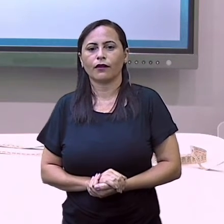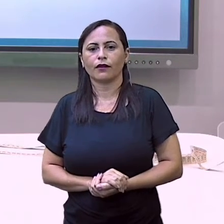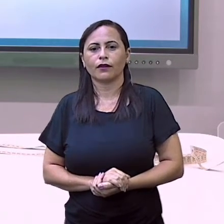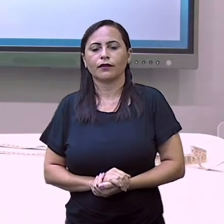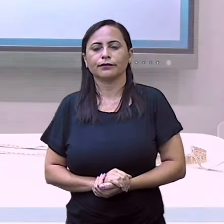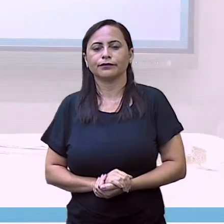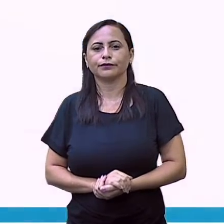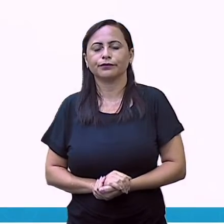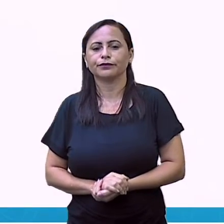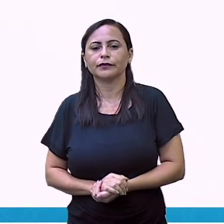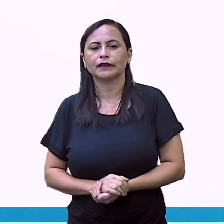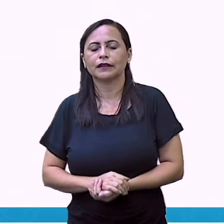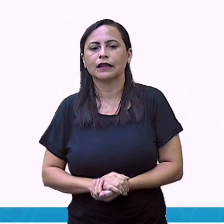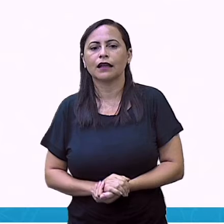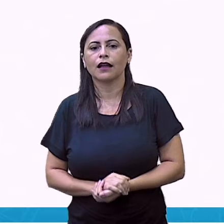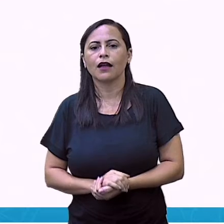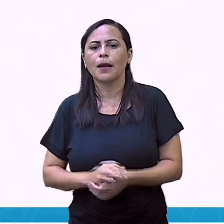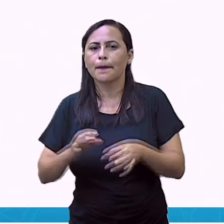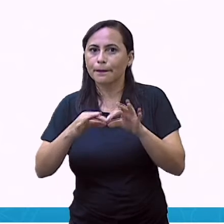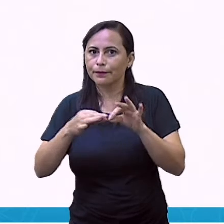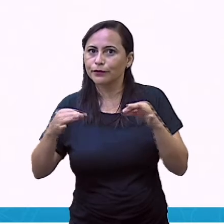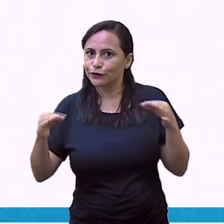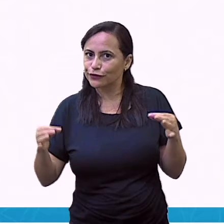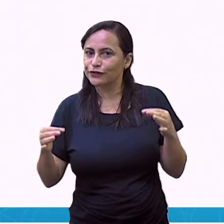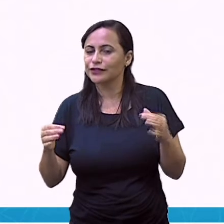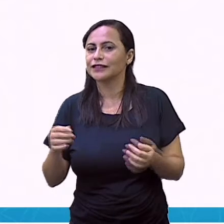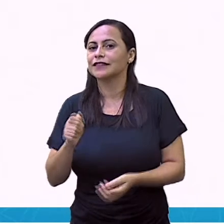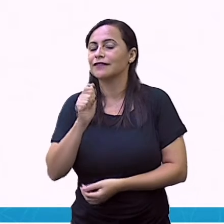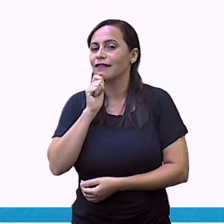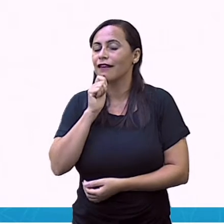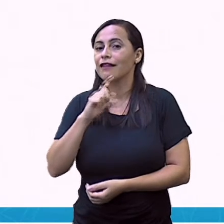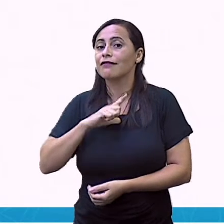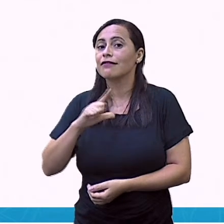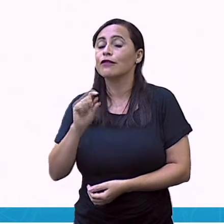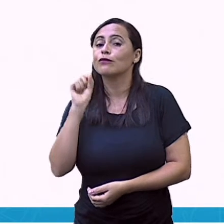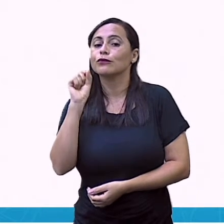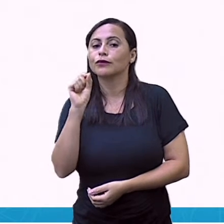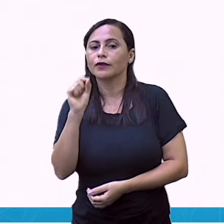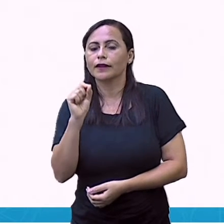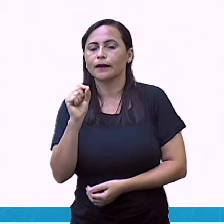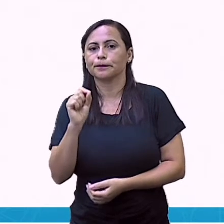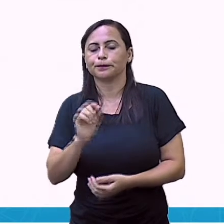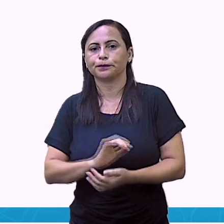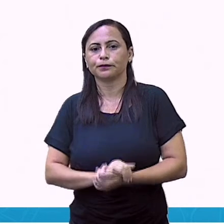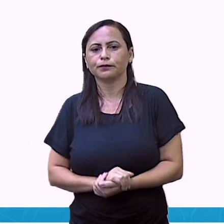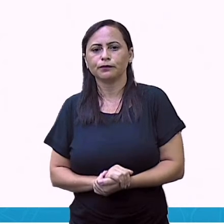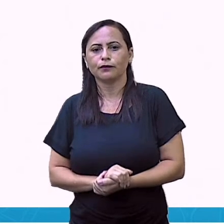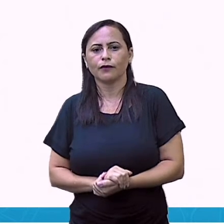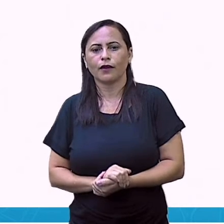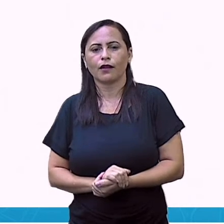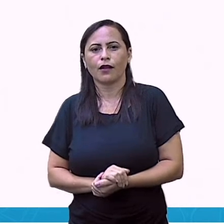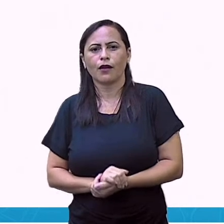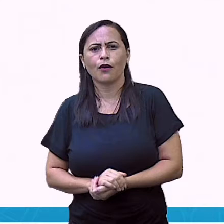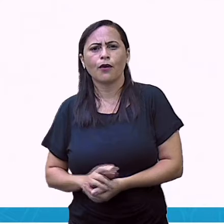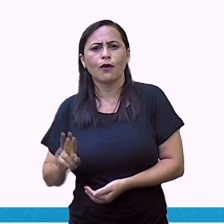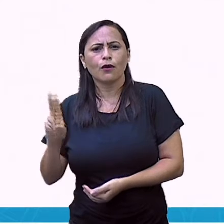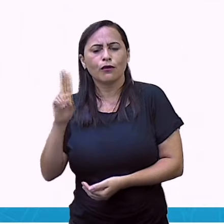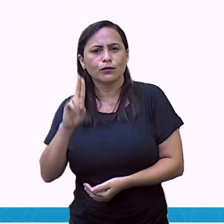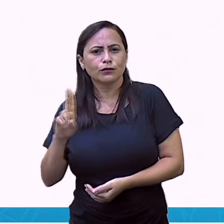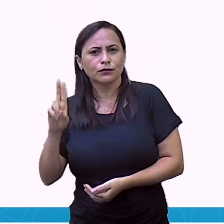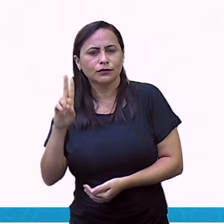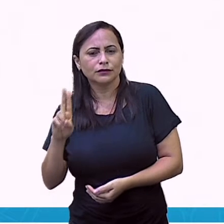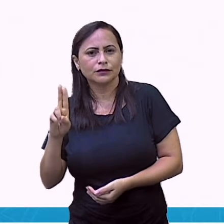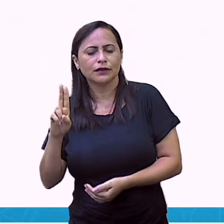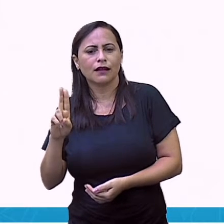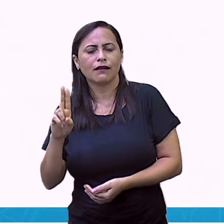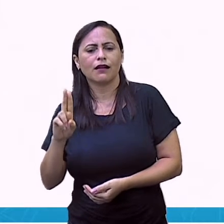Então, ainda sobre as unidades de medidas, nós vamos falar aqui agora um pouco mais sobre essas unidades que são